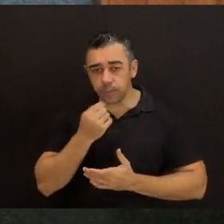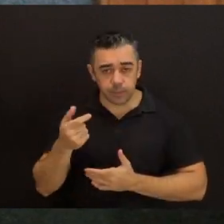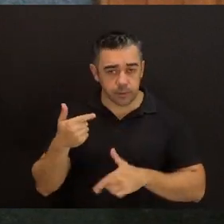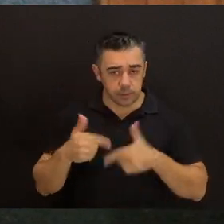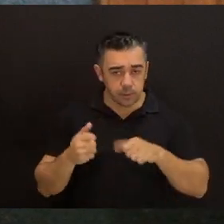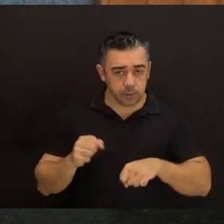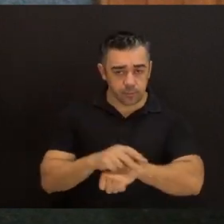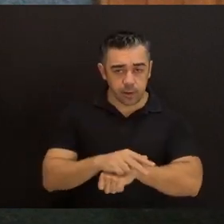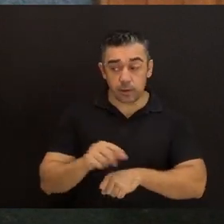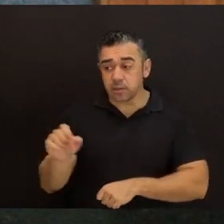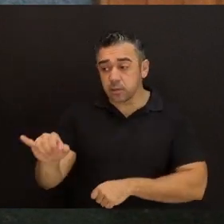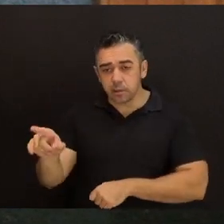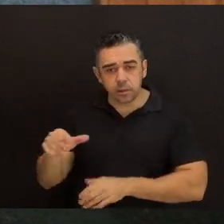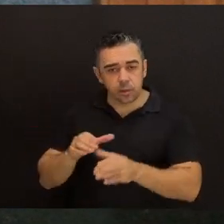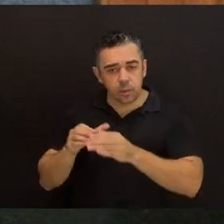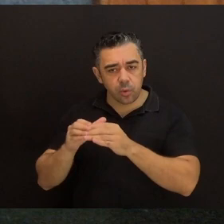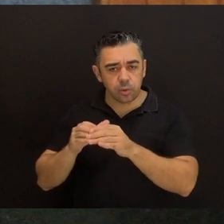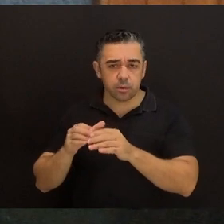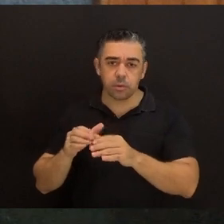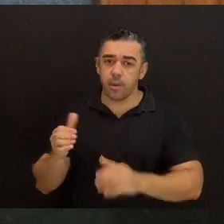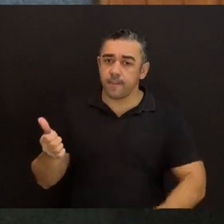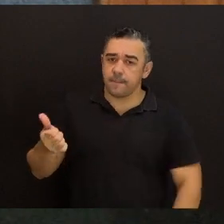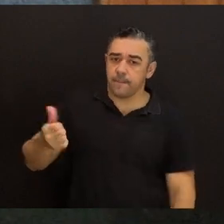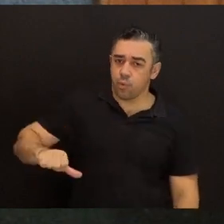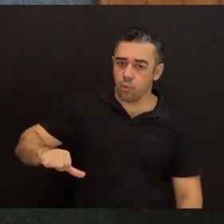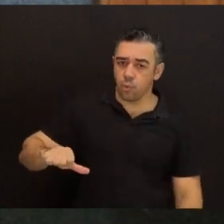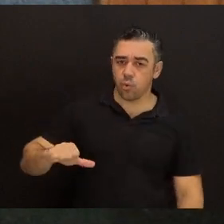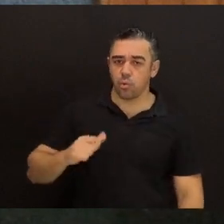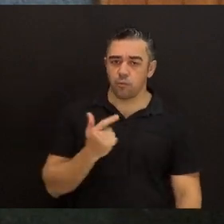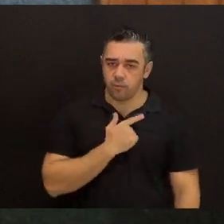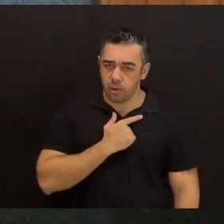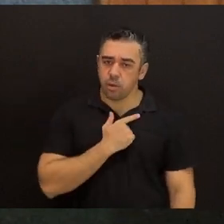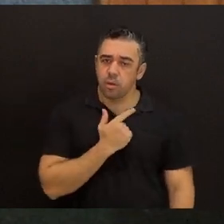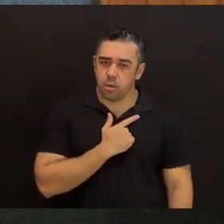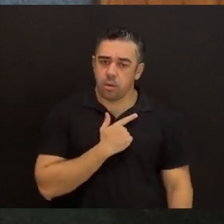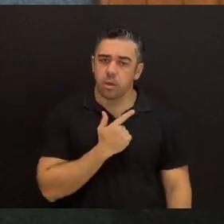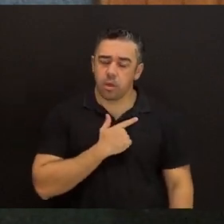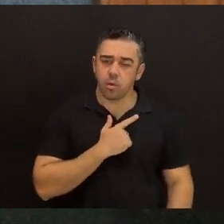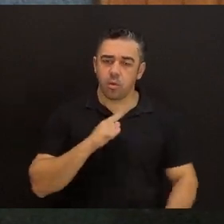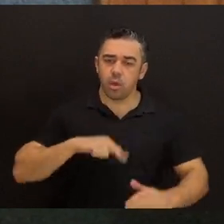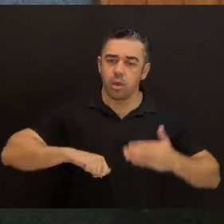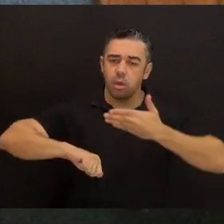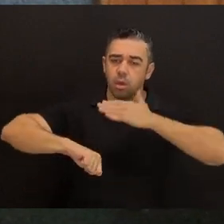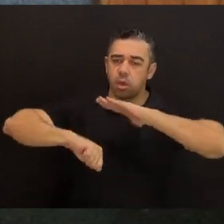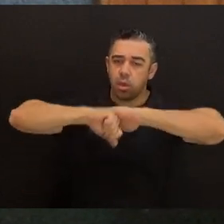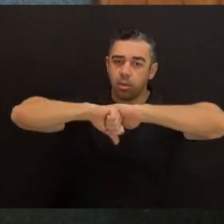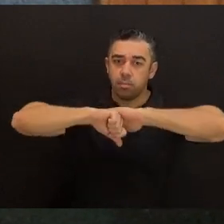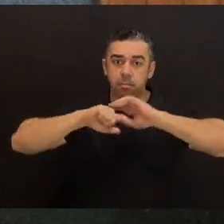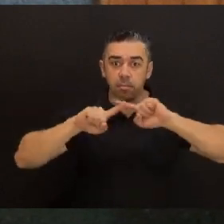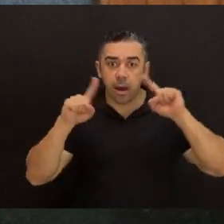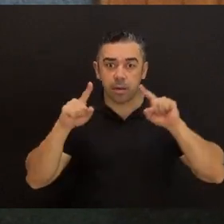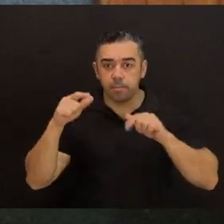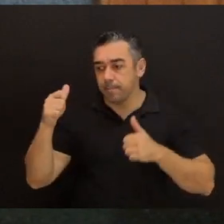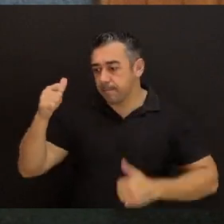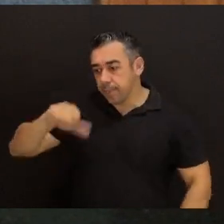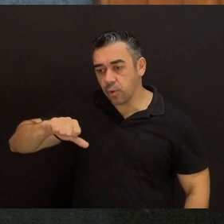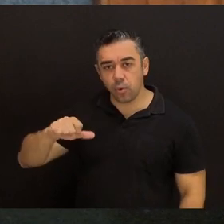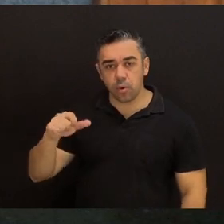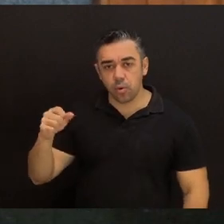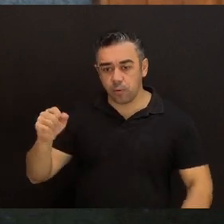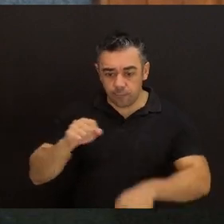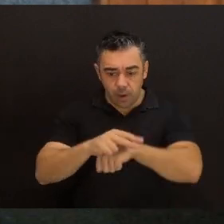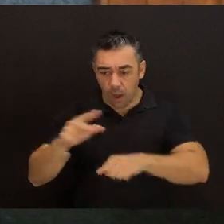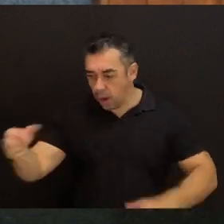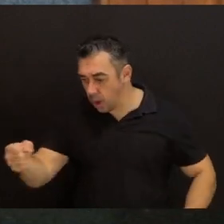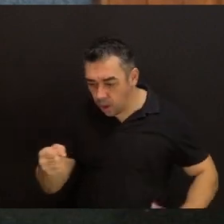concursado seria muito pior seria feio seria criminoso mas um servidor comissionado a quem o poder